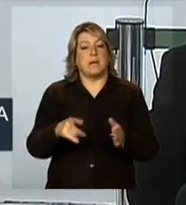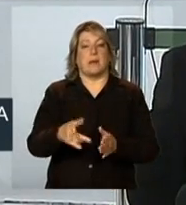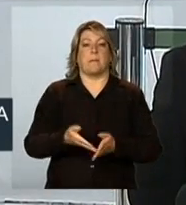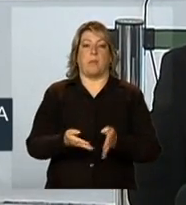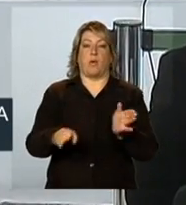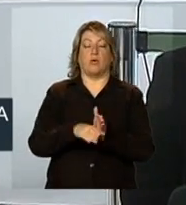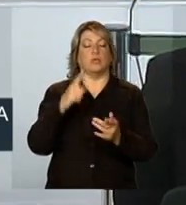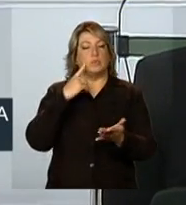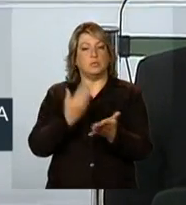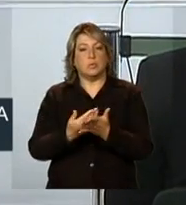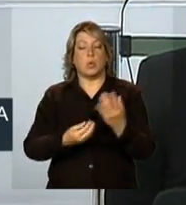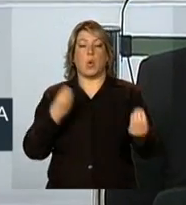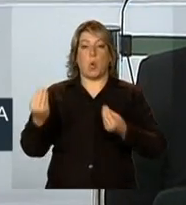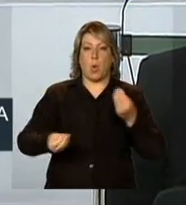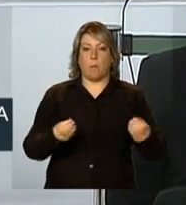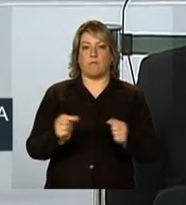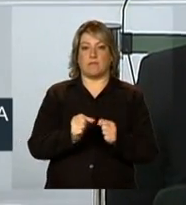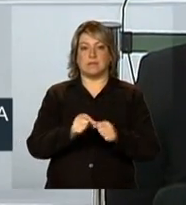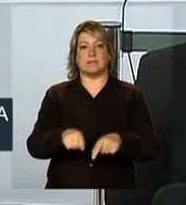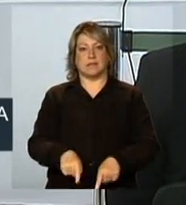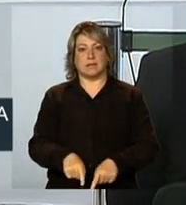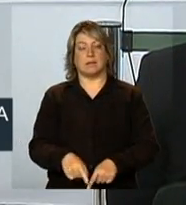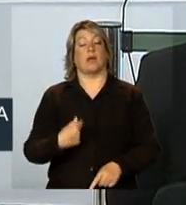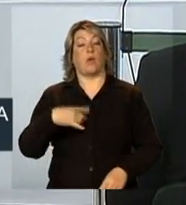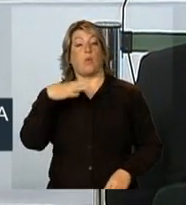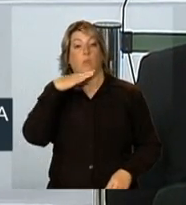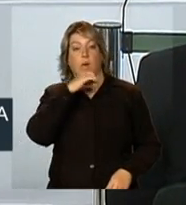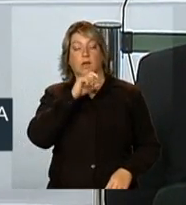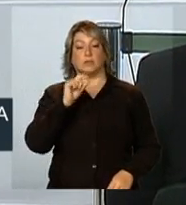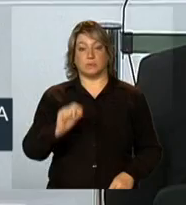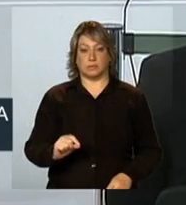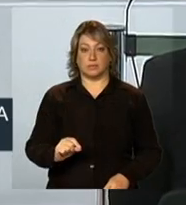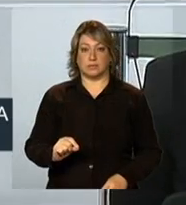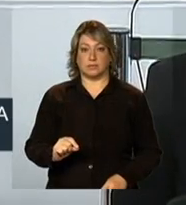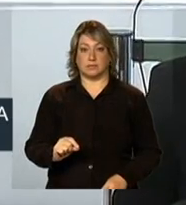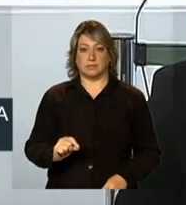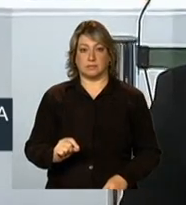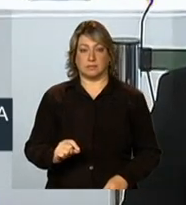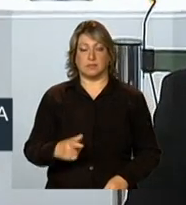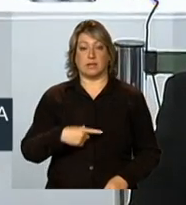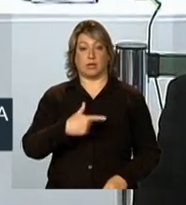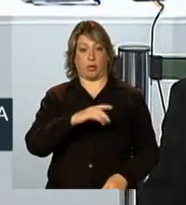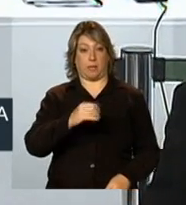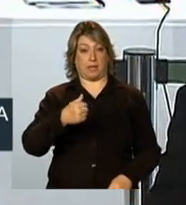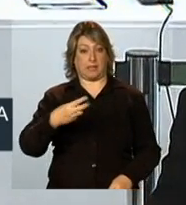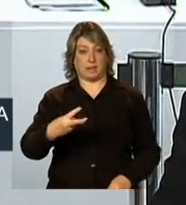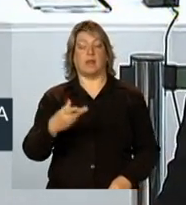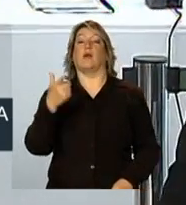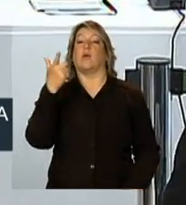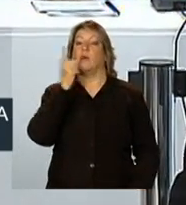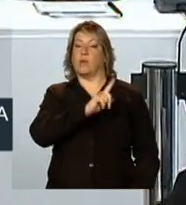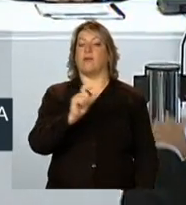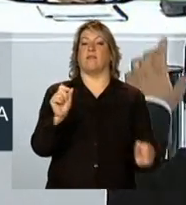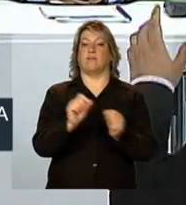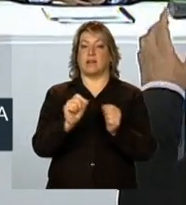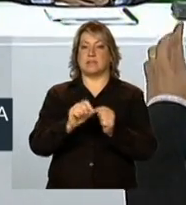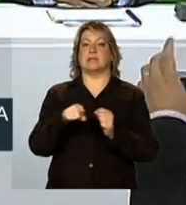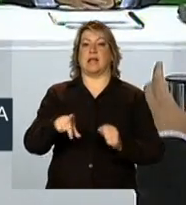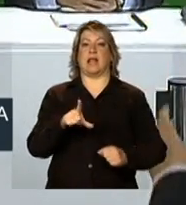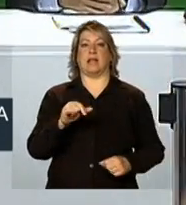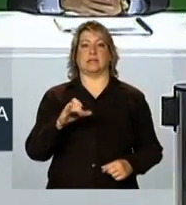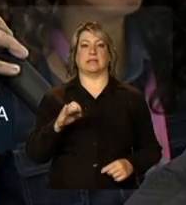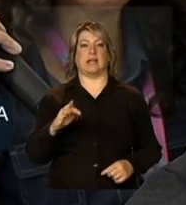estamos estudando os procedimentos, eu acho que em 13 a gente consiga fazer a concessão desses